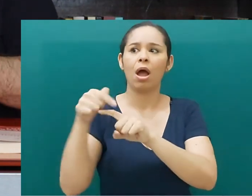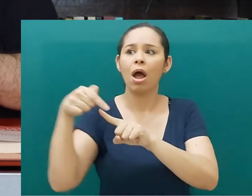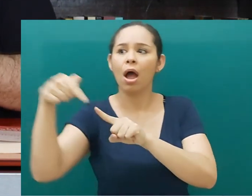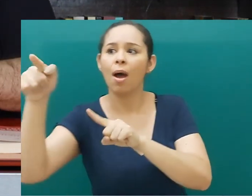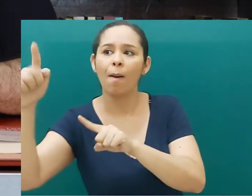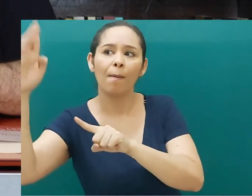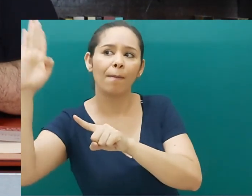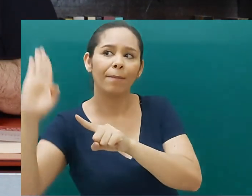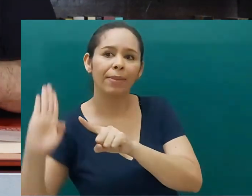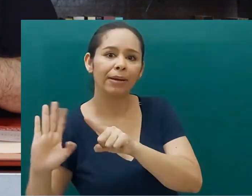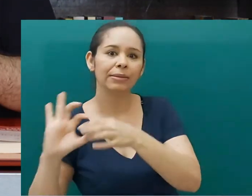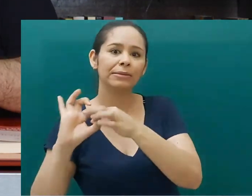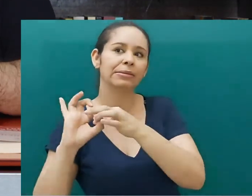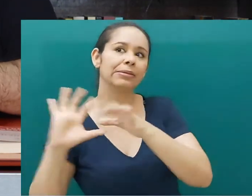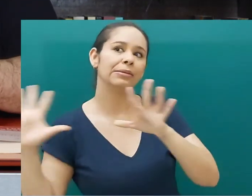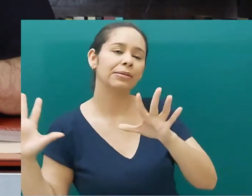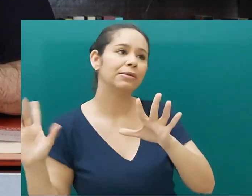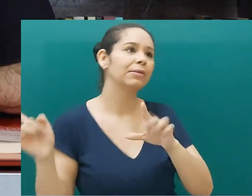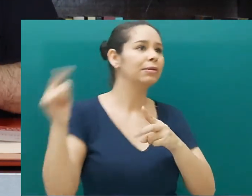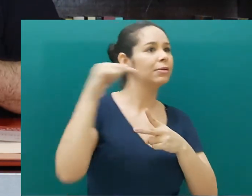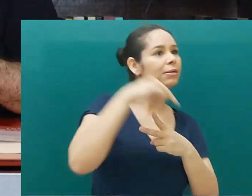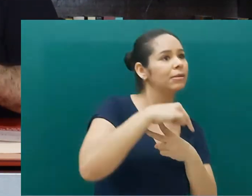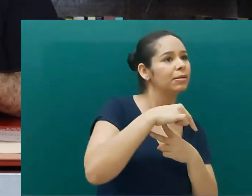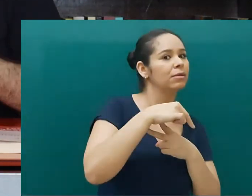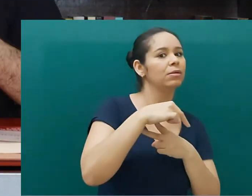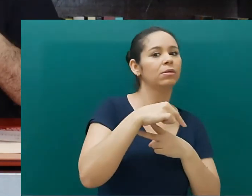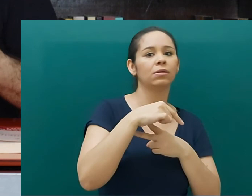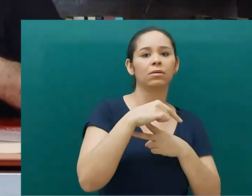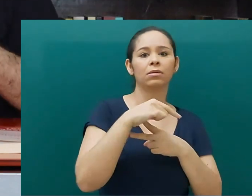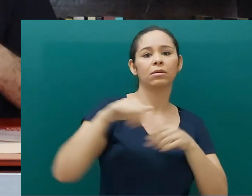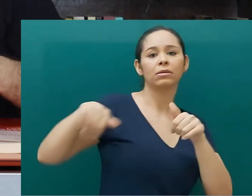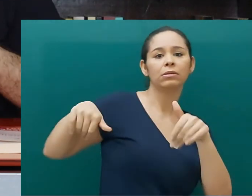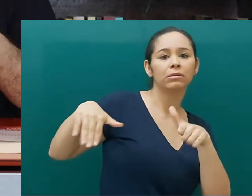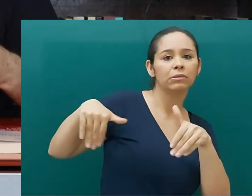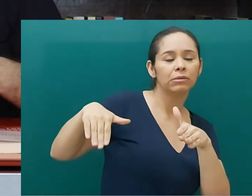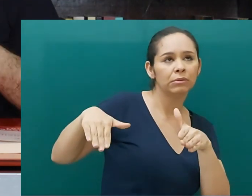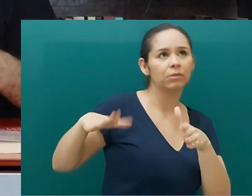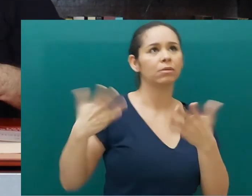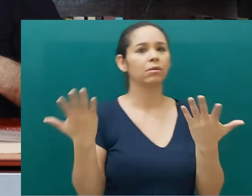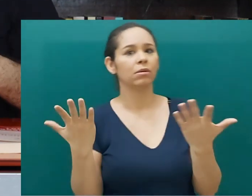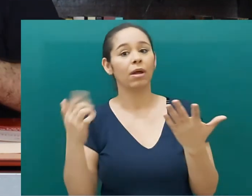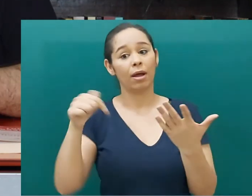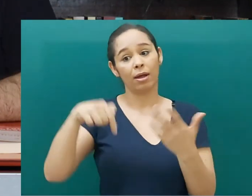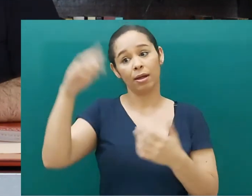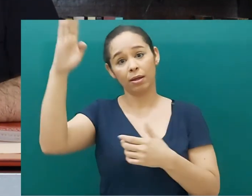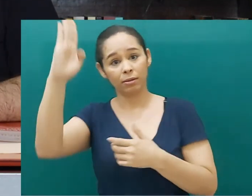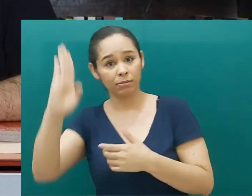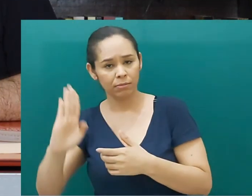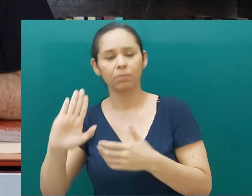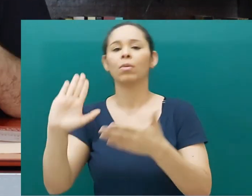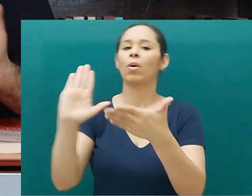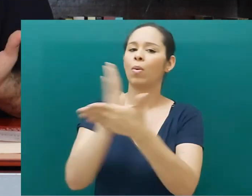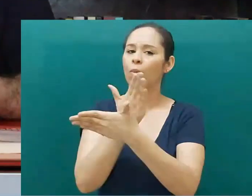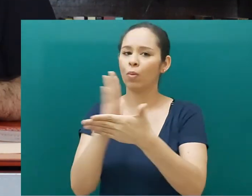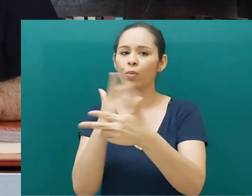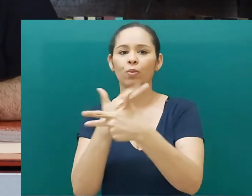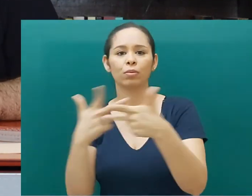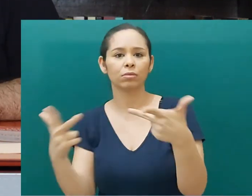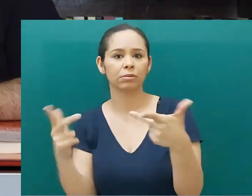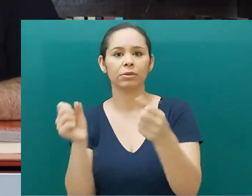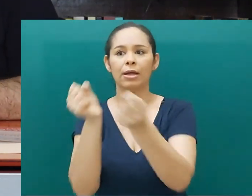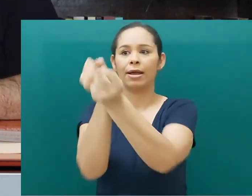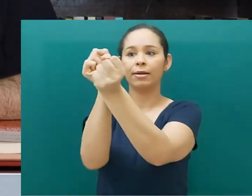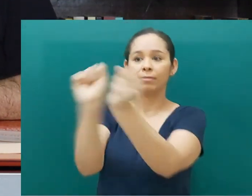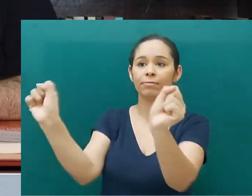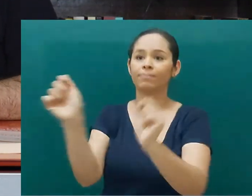Brasil a França já tinha abolido, e no Brasil ainda continuava algumas coisas, porque ainda não tinha sido